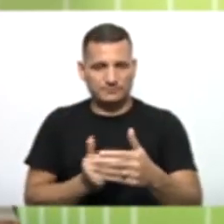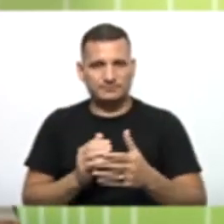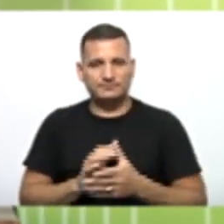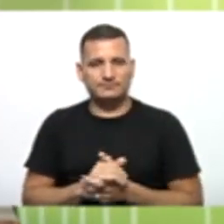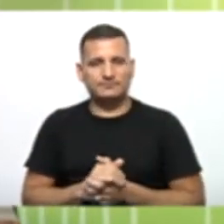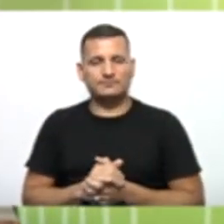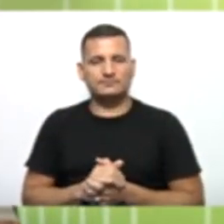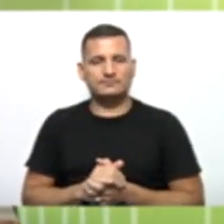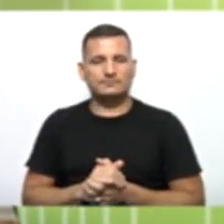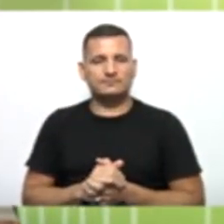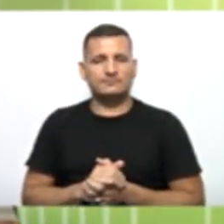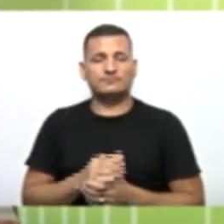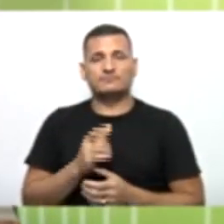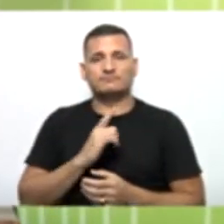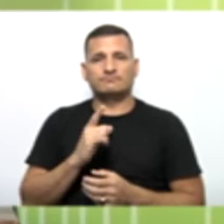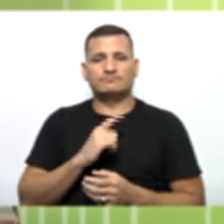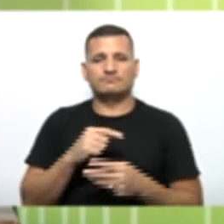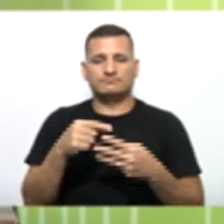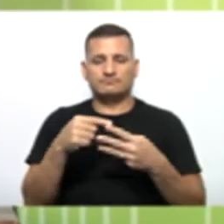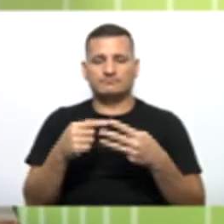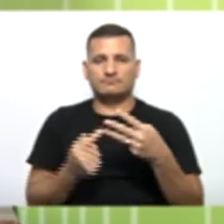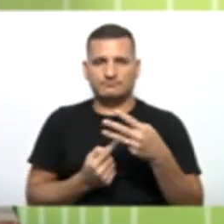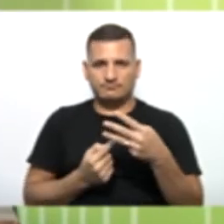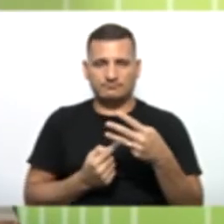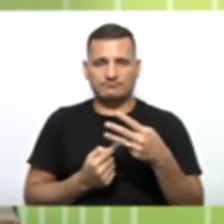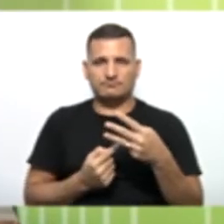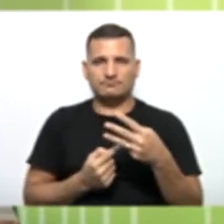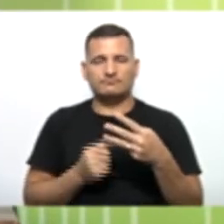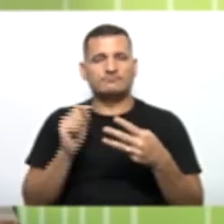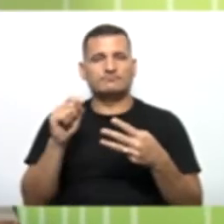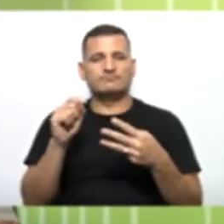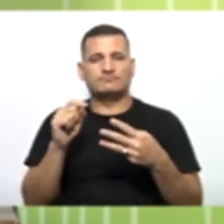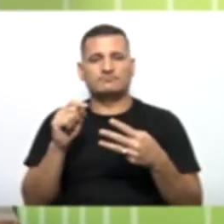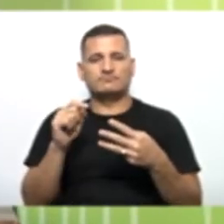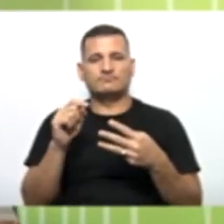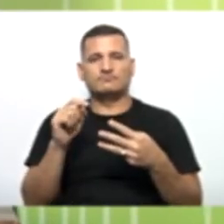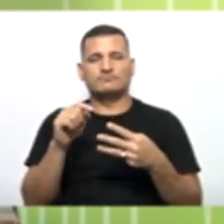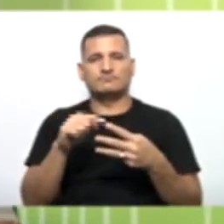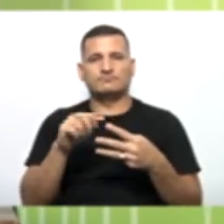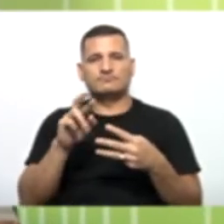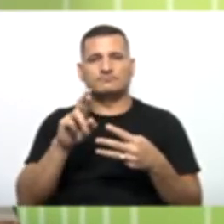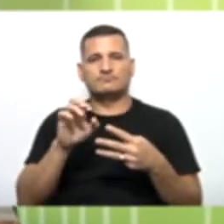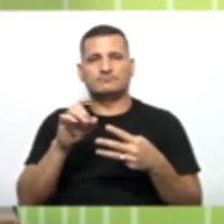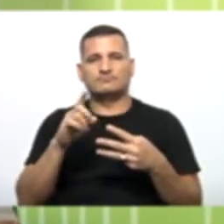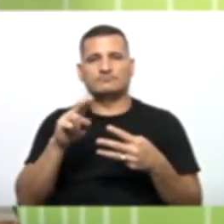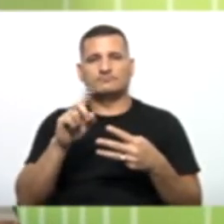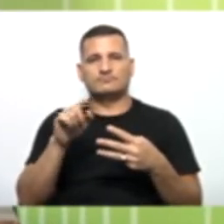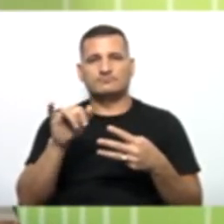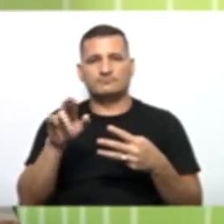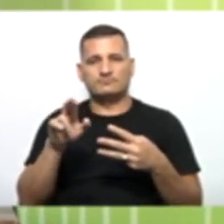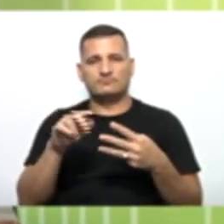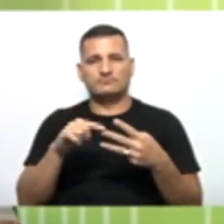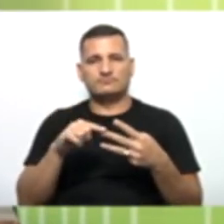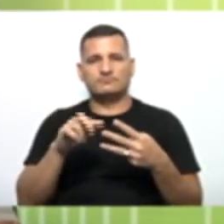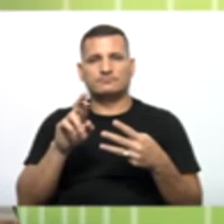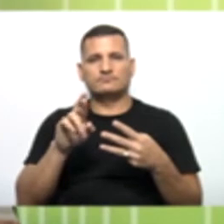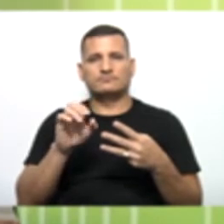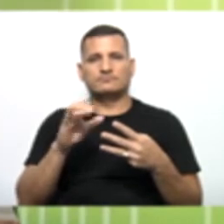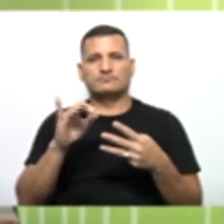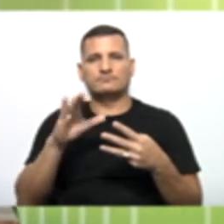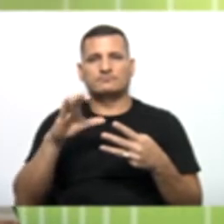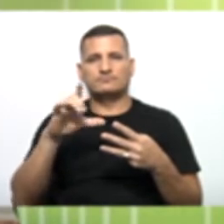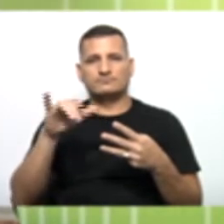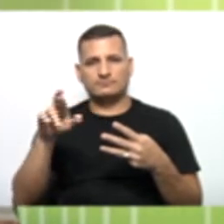nós temos 3 principais atitudes. Os 3 R's: reduzir, reciclar e reutilizar.